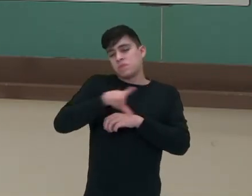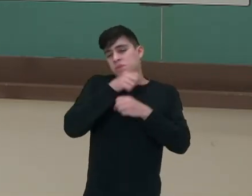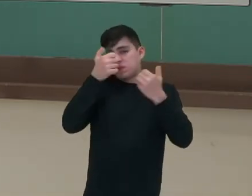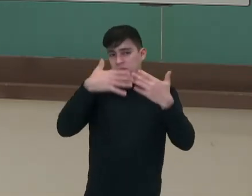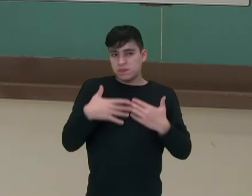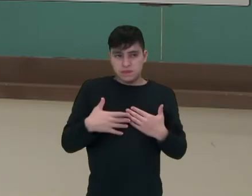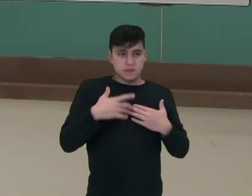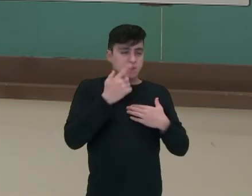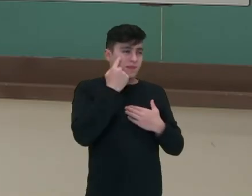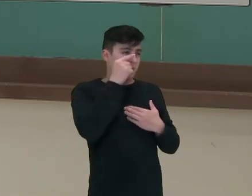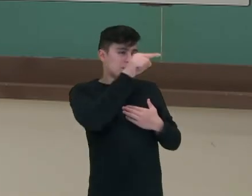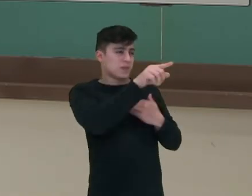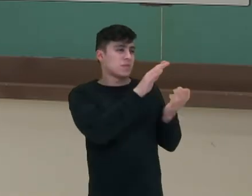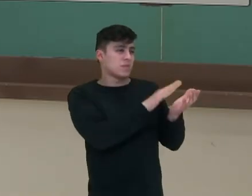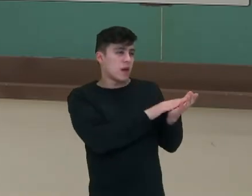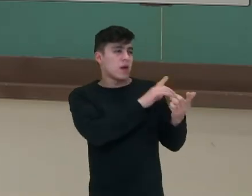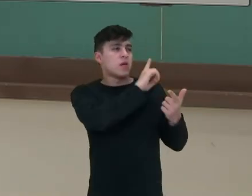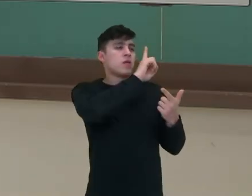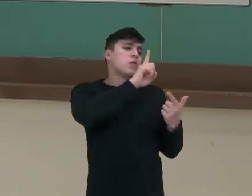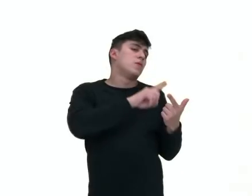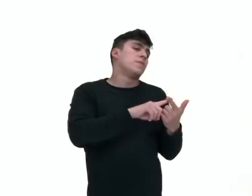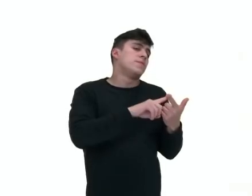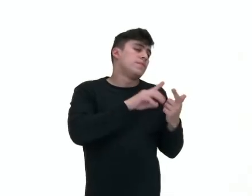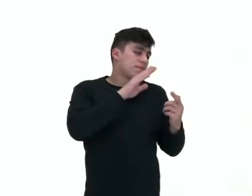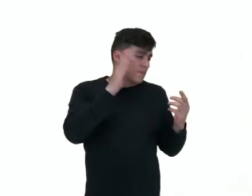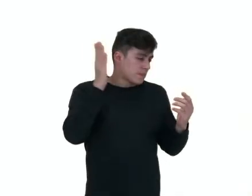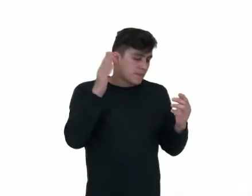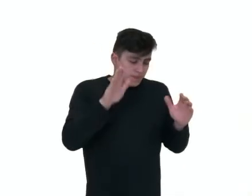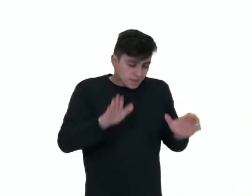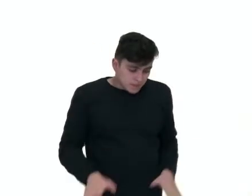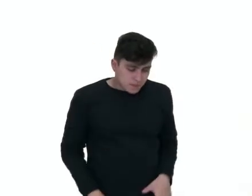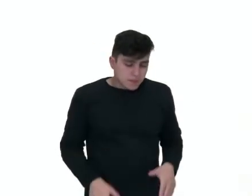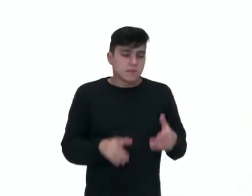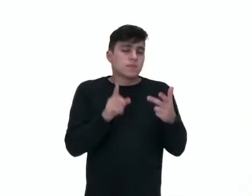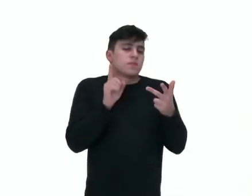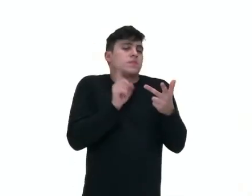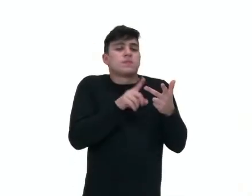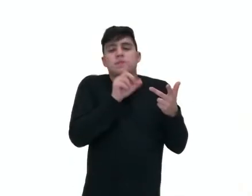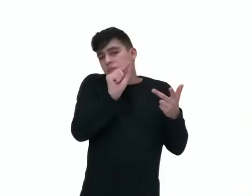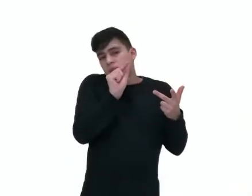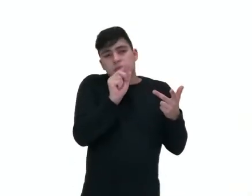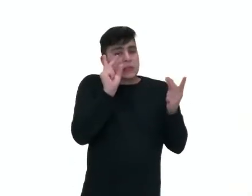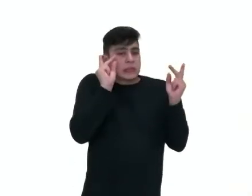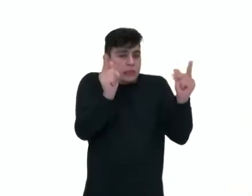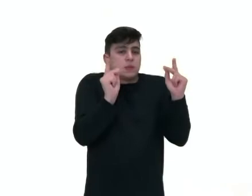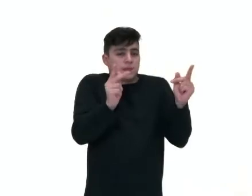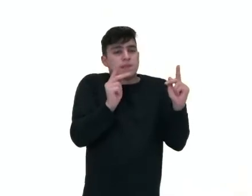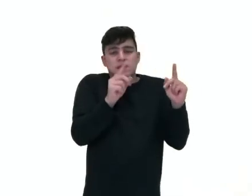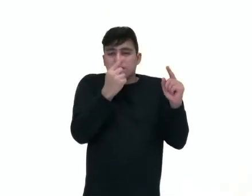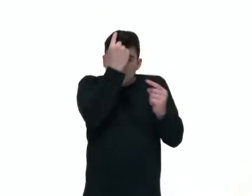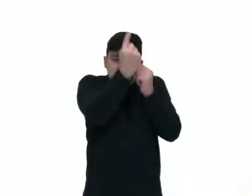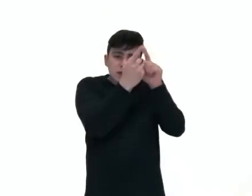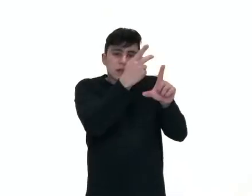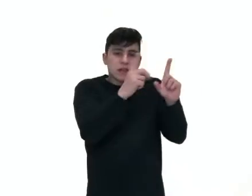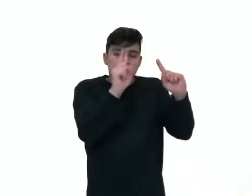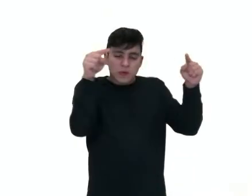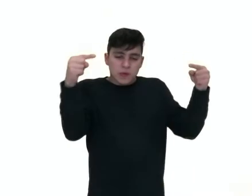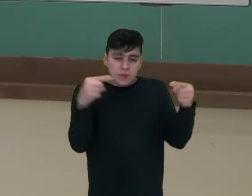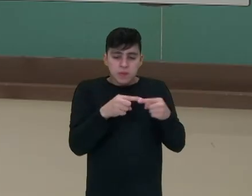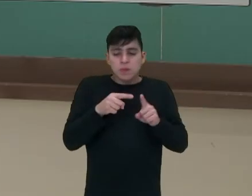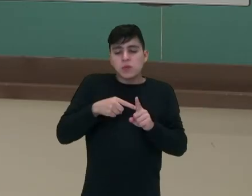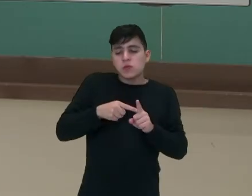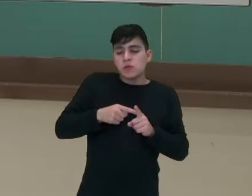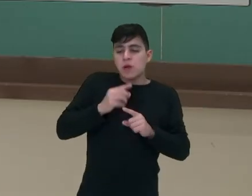ó. Símbolos para palma, símbolos para quando bate nas coxas, símbolo para quando estala, né? Símbolo para quando faz um som com a